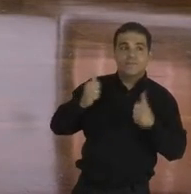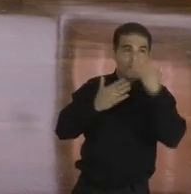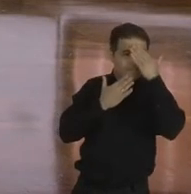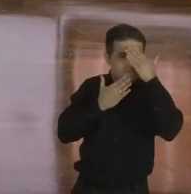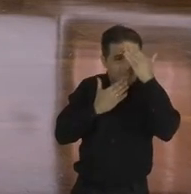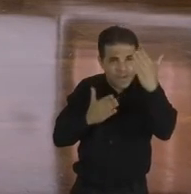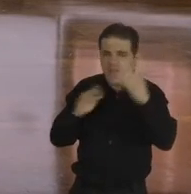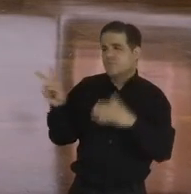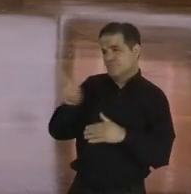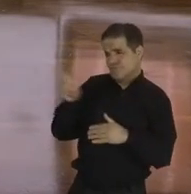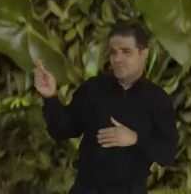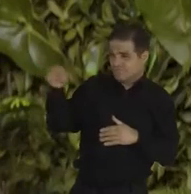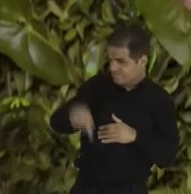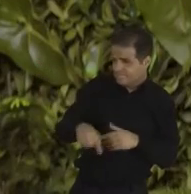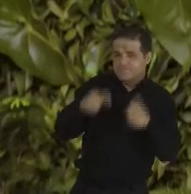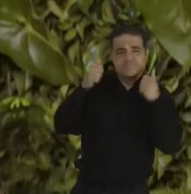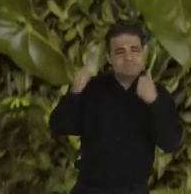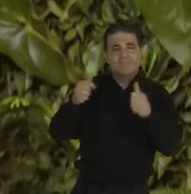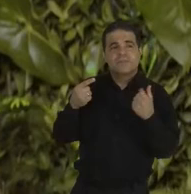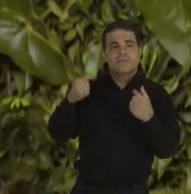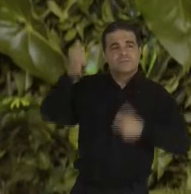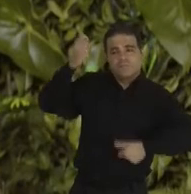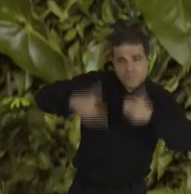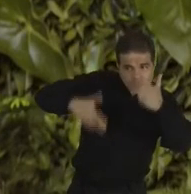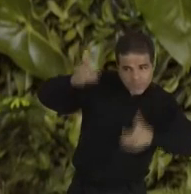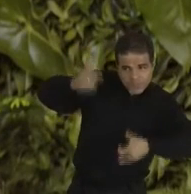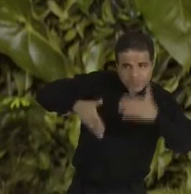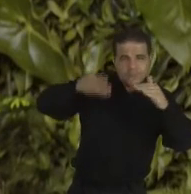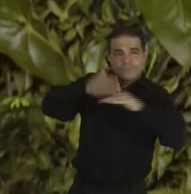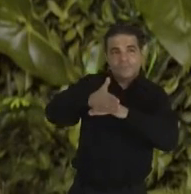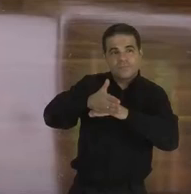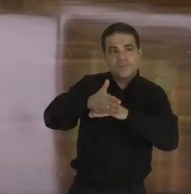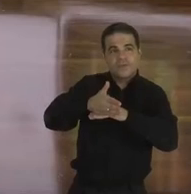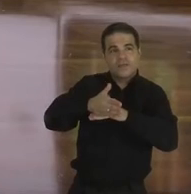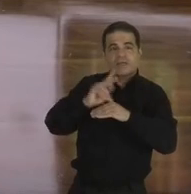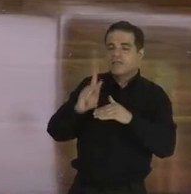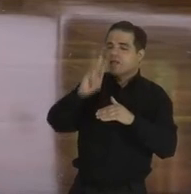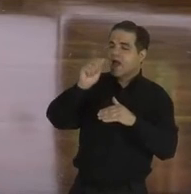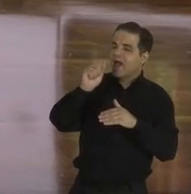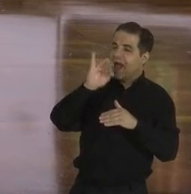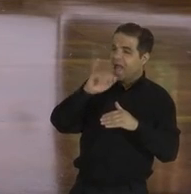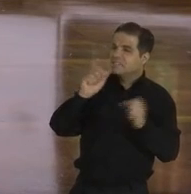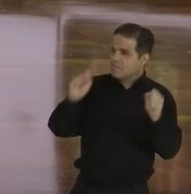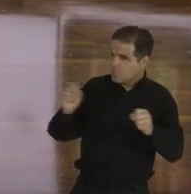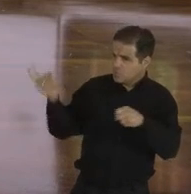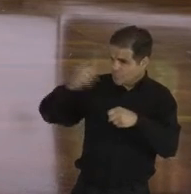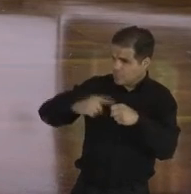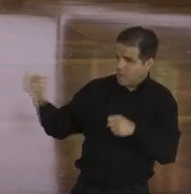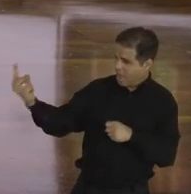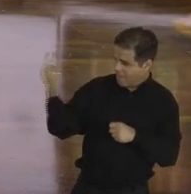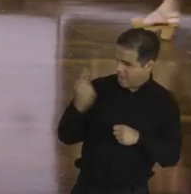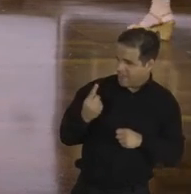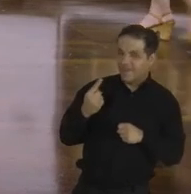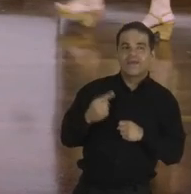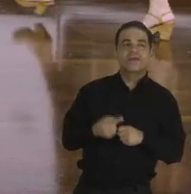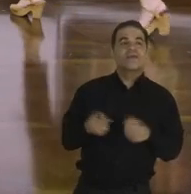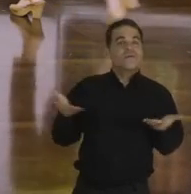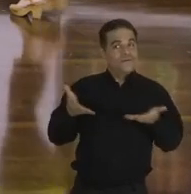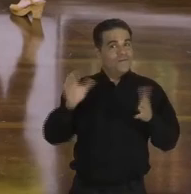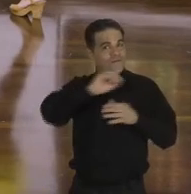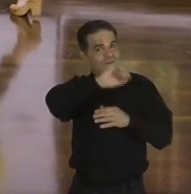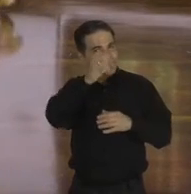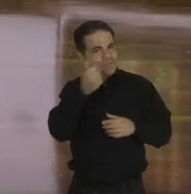Muito obrigado Edgar Obrigada pela participação de vocês aqui é a Kátia pode voltar aqui né Kátia e